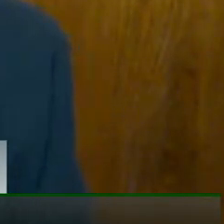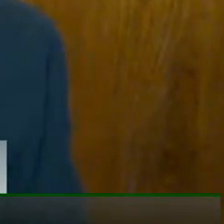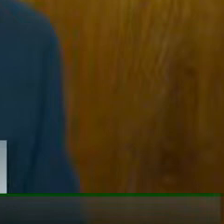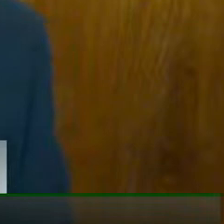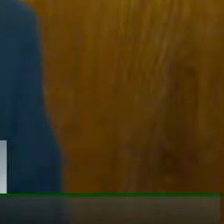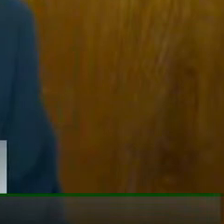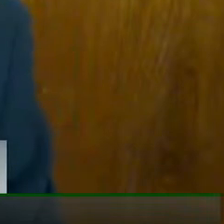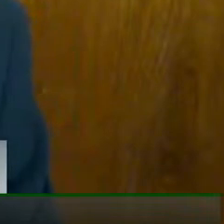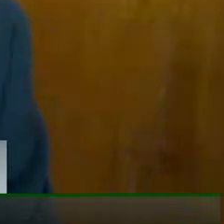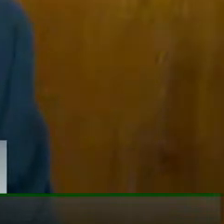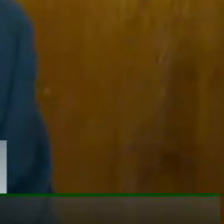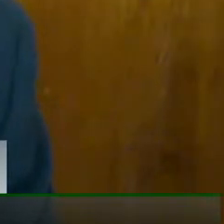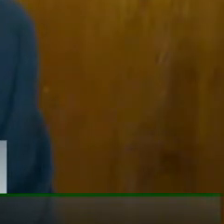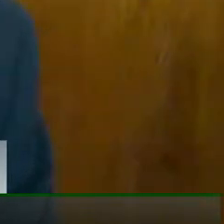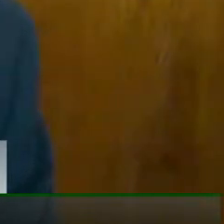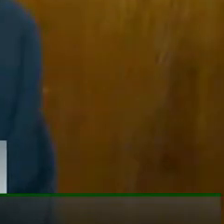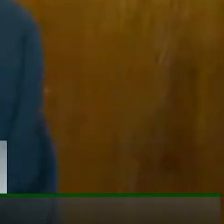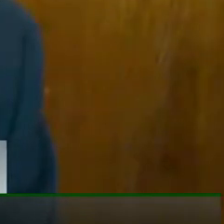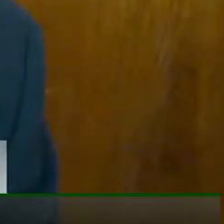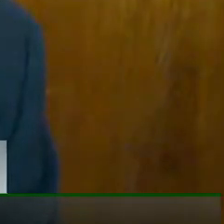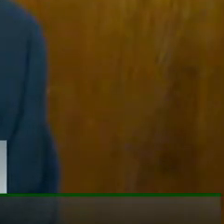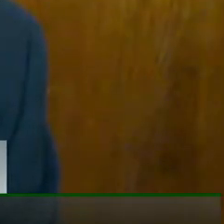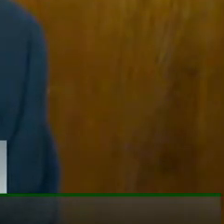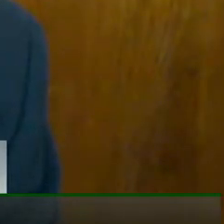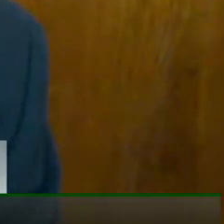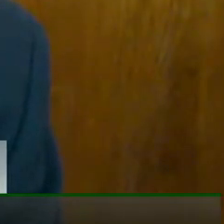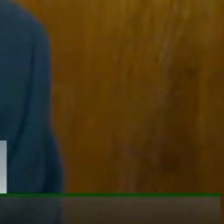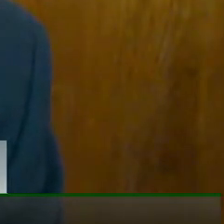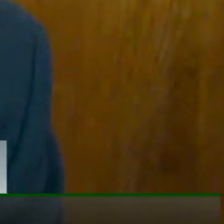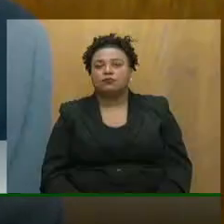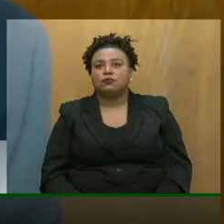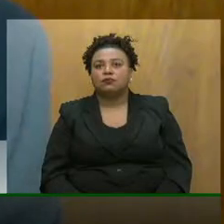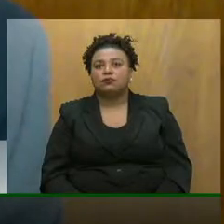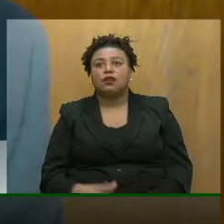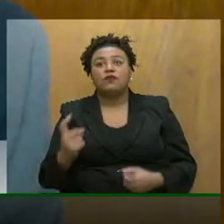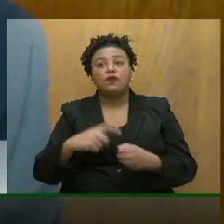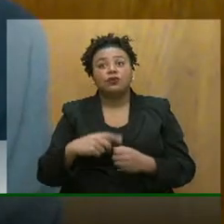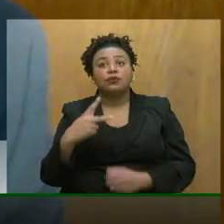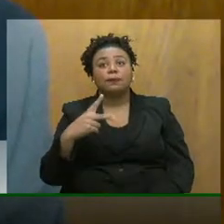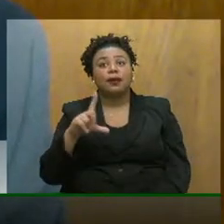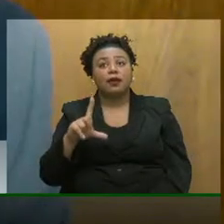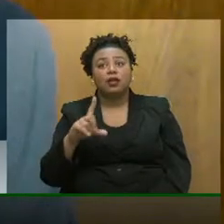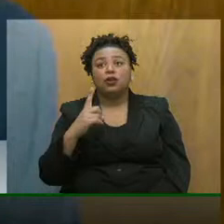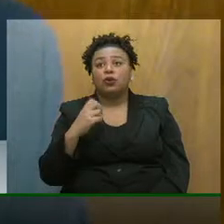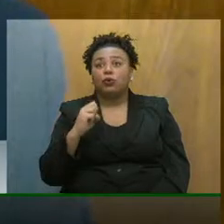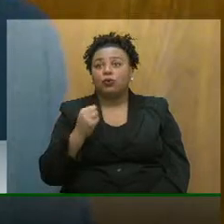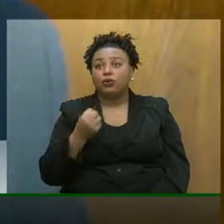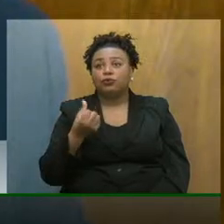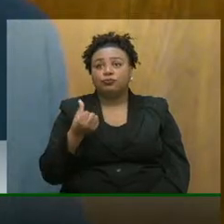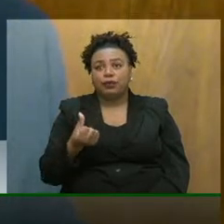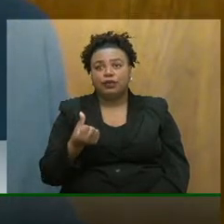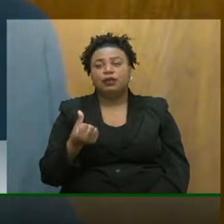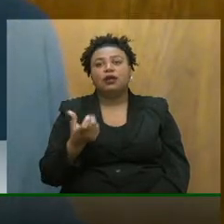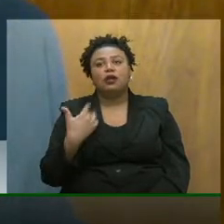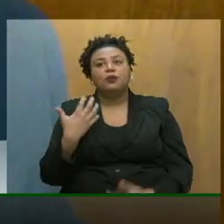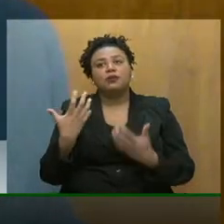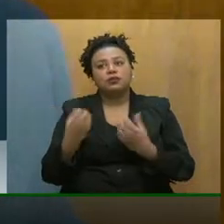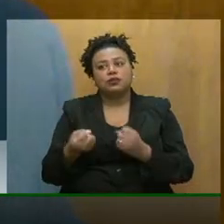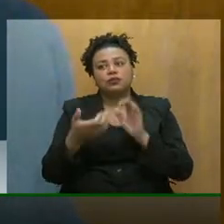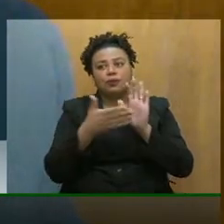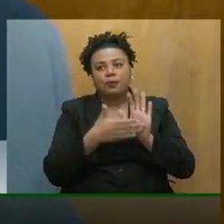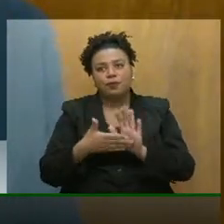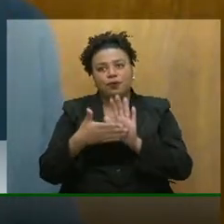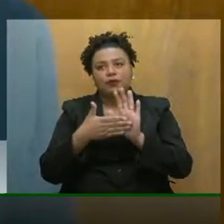Aprovado o requerimento, portanto, tendo sido solicitada a devolução do PL 186/2020, a qual defiro, a proposição